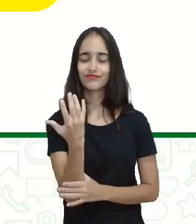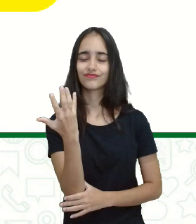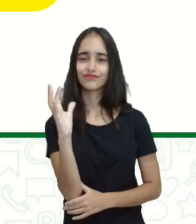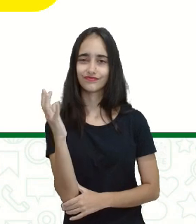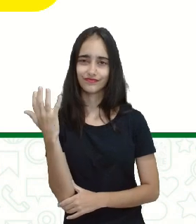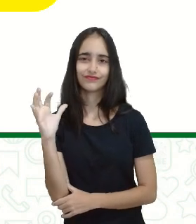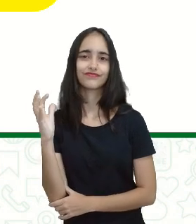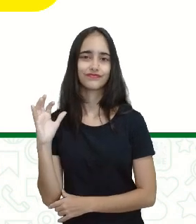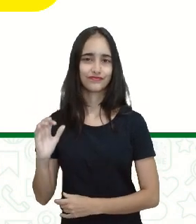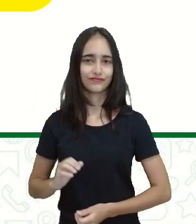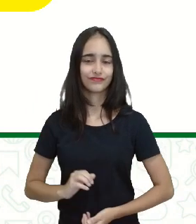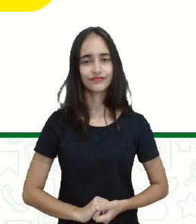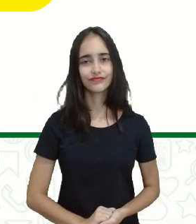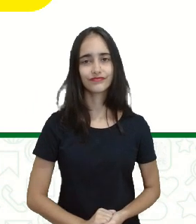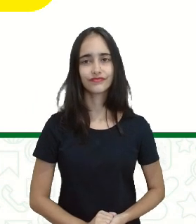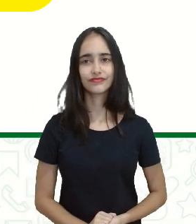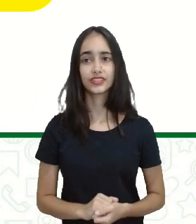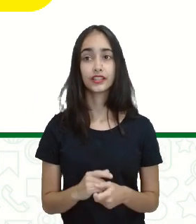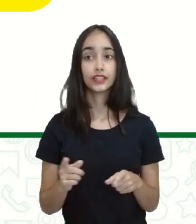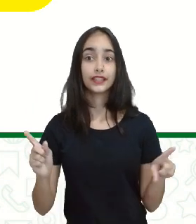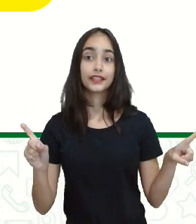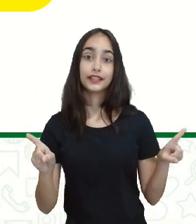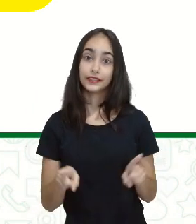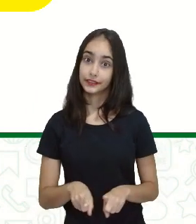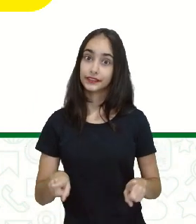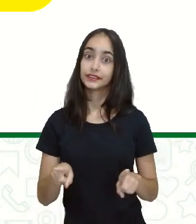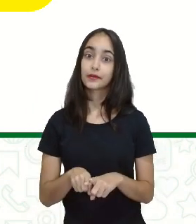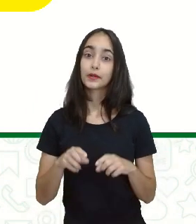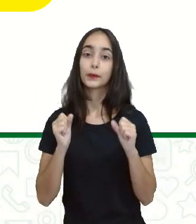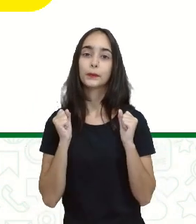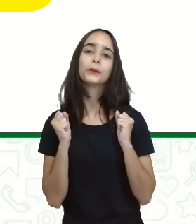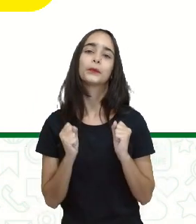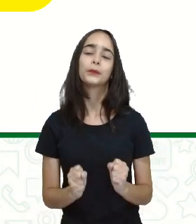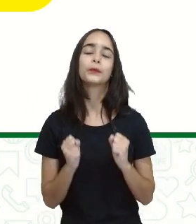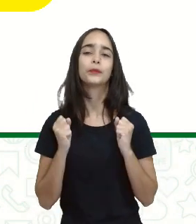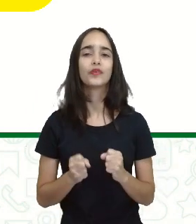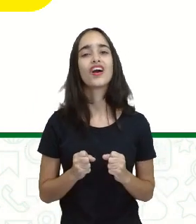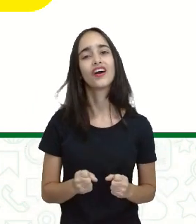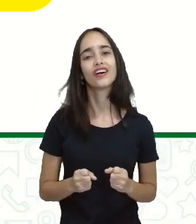vegetal. E também pode ser de origem